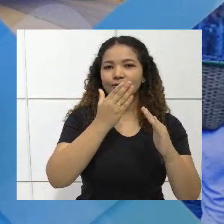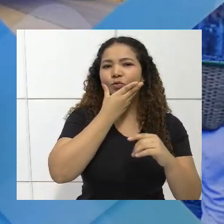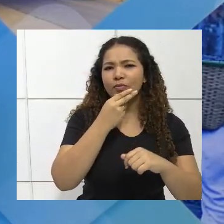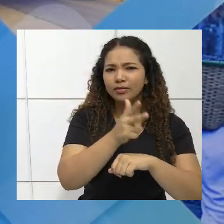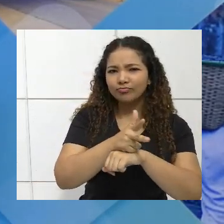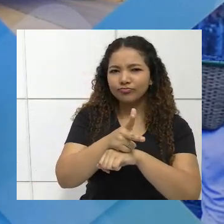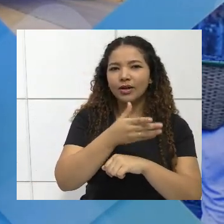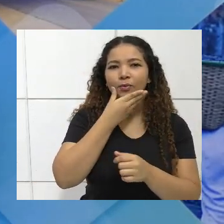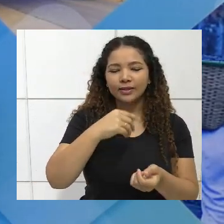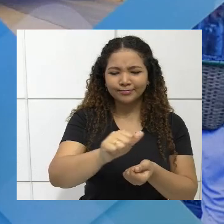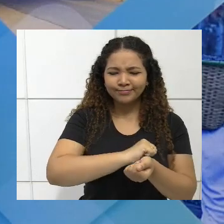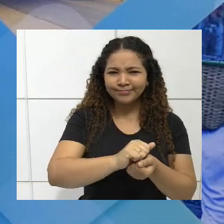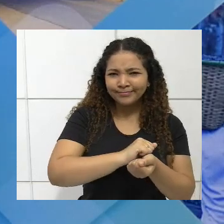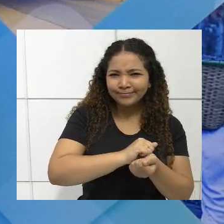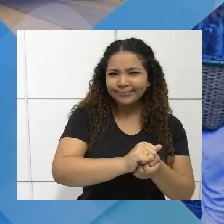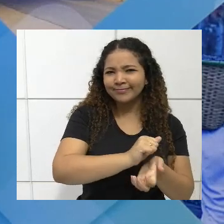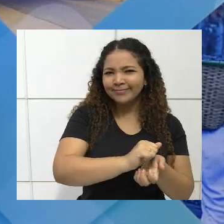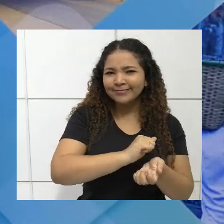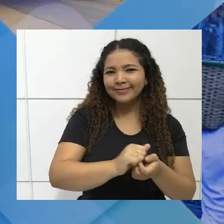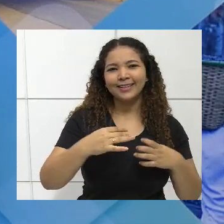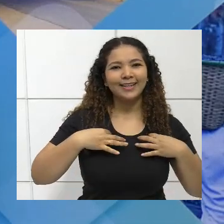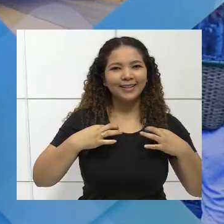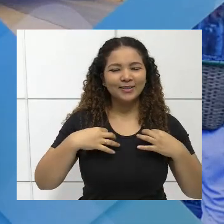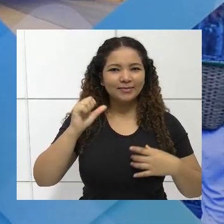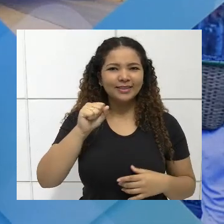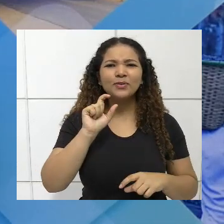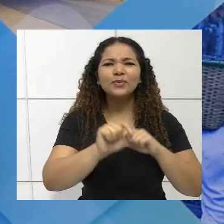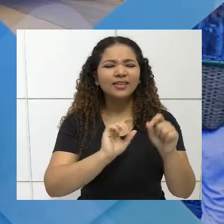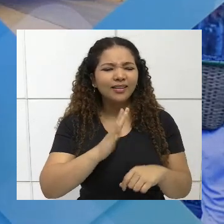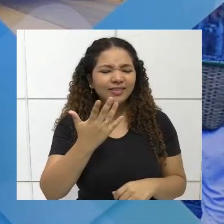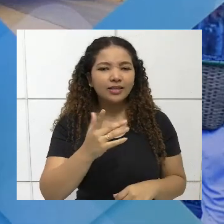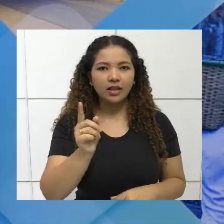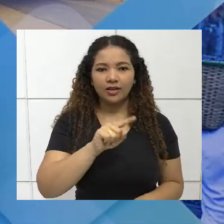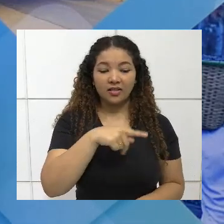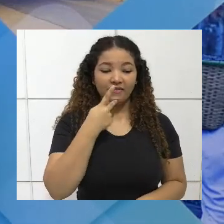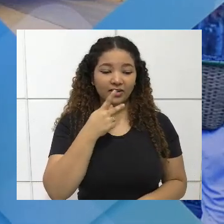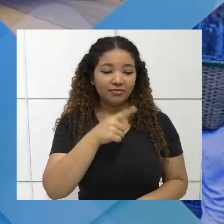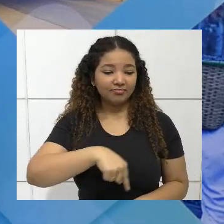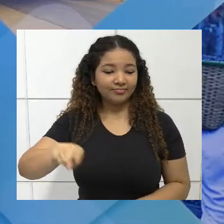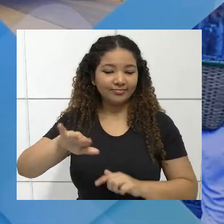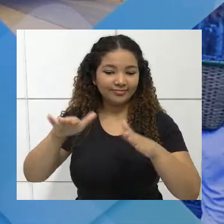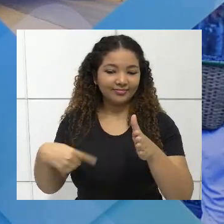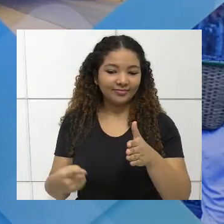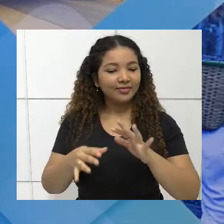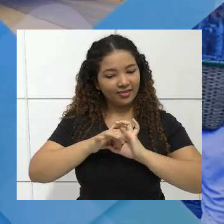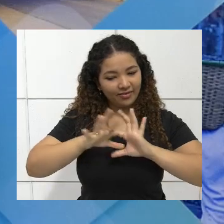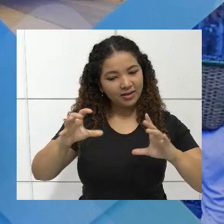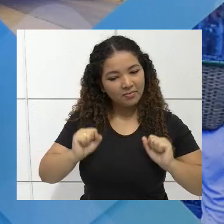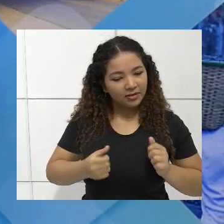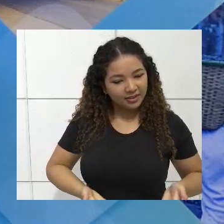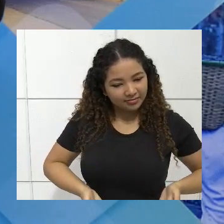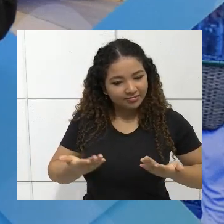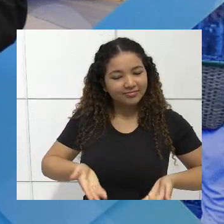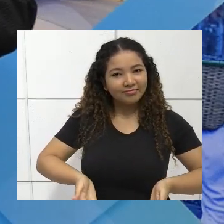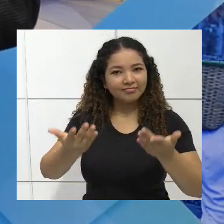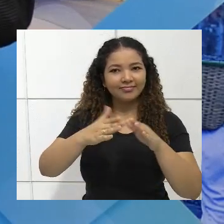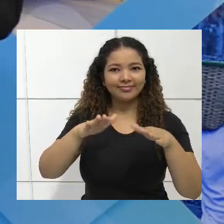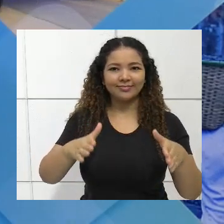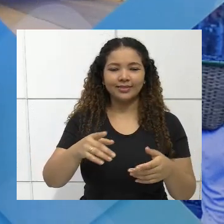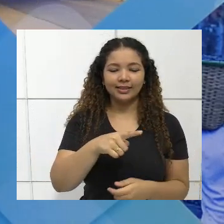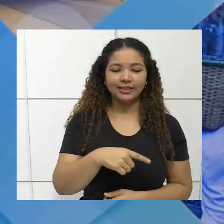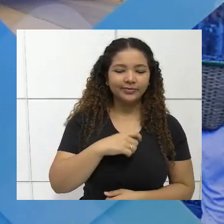irmão, na escovinha. Mas o que é isso, Darlene? Não, ele disse que ele lavava lá na Prime Clean, então tá aí, olha onde é a Prime Clean dele. Aí